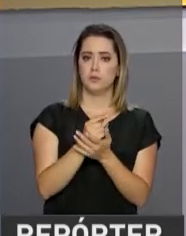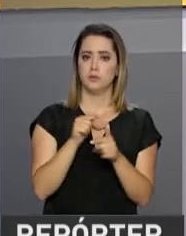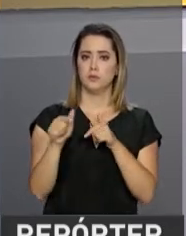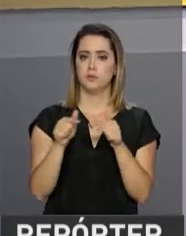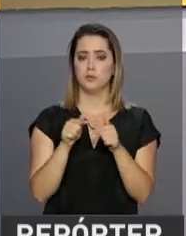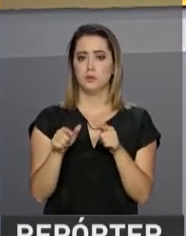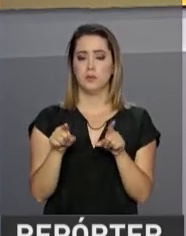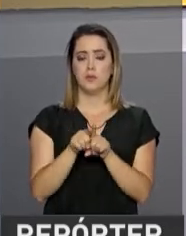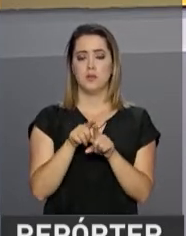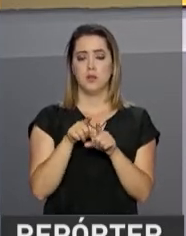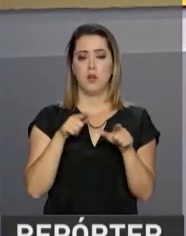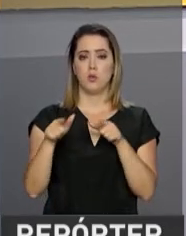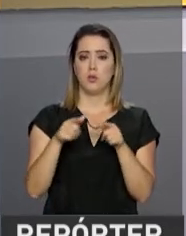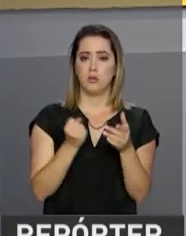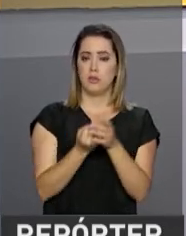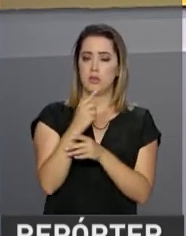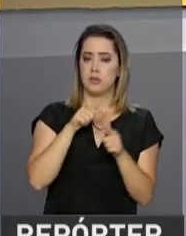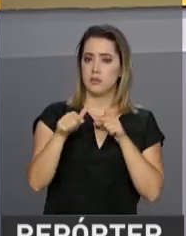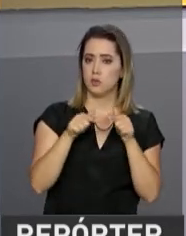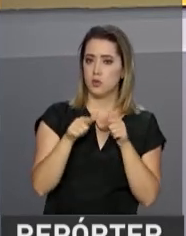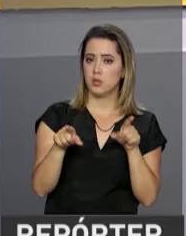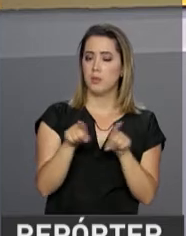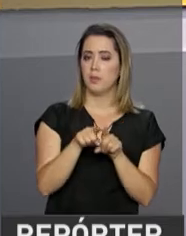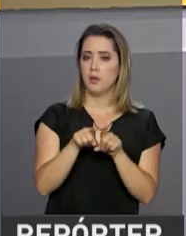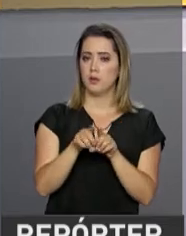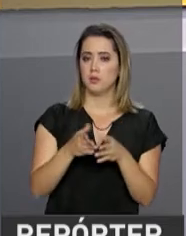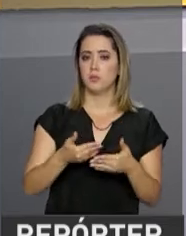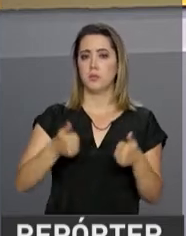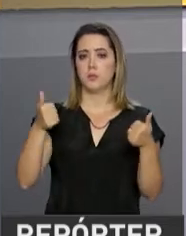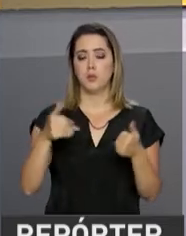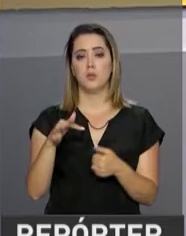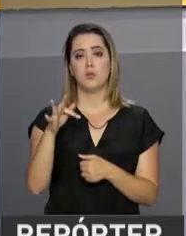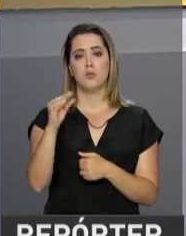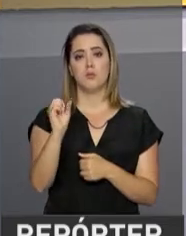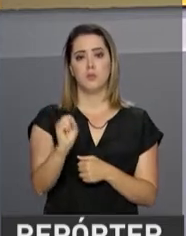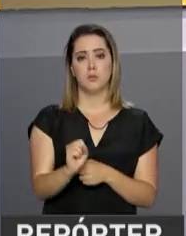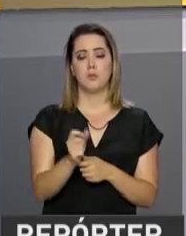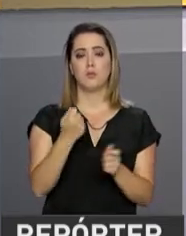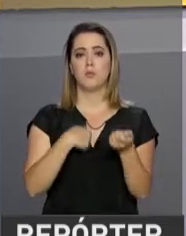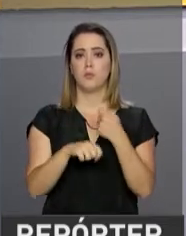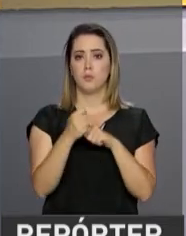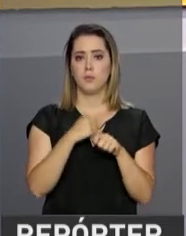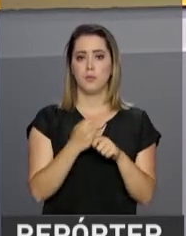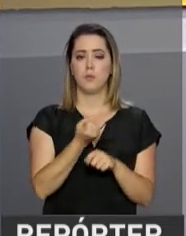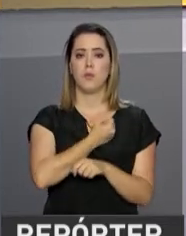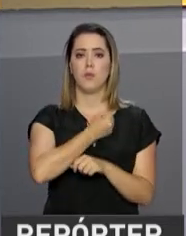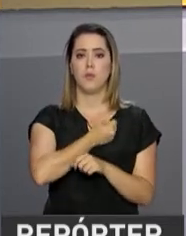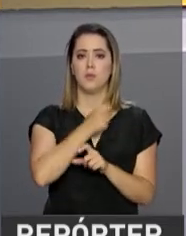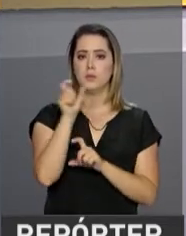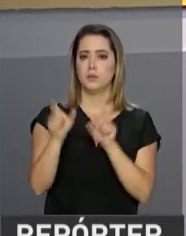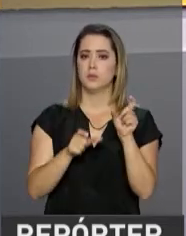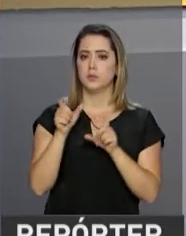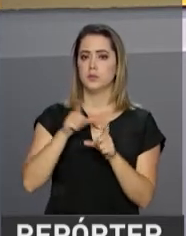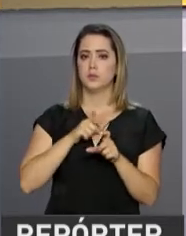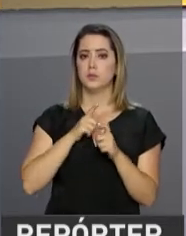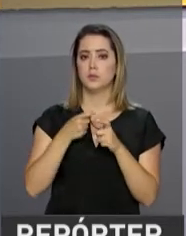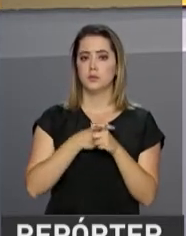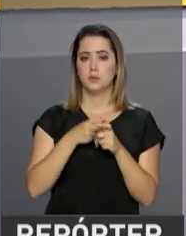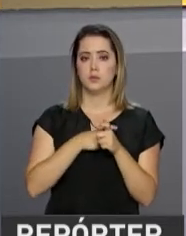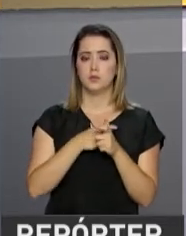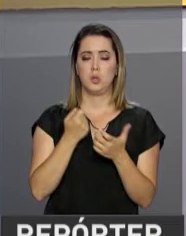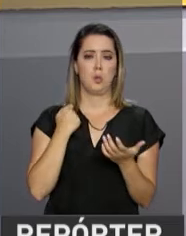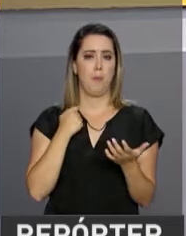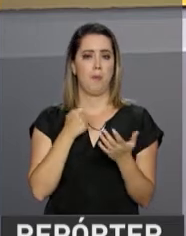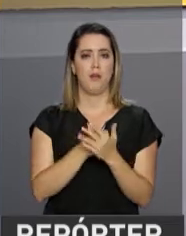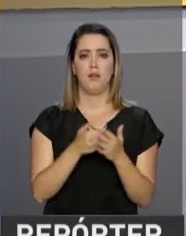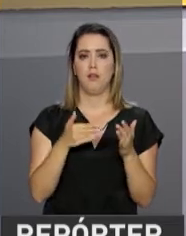e também a entrada de recursos das contas inativas do fgts na economia o número dos consumidores que têm dívidas que